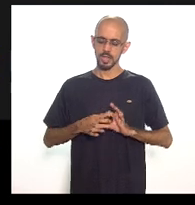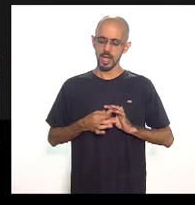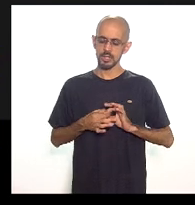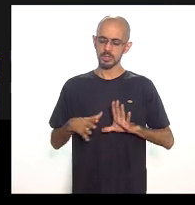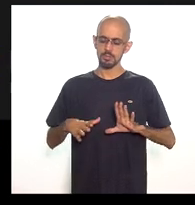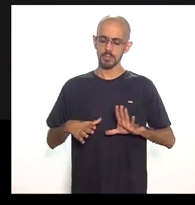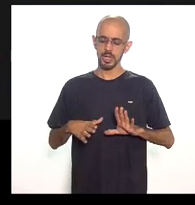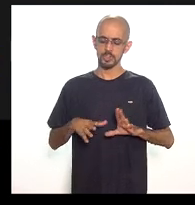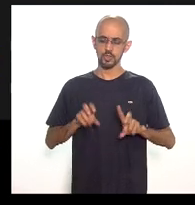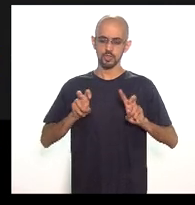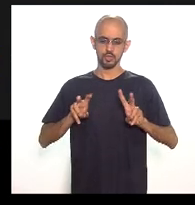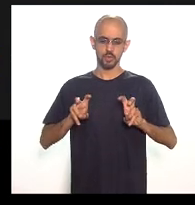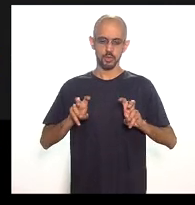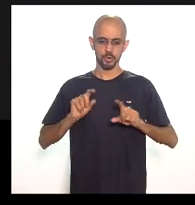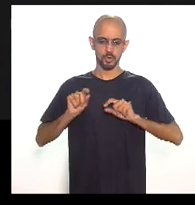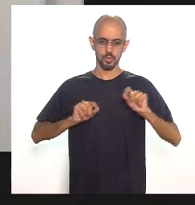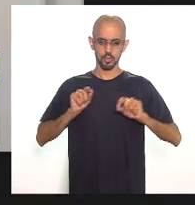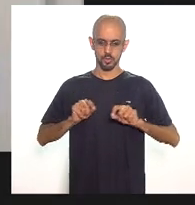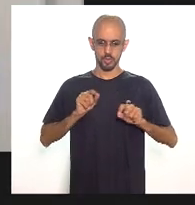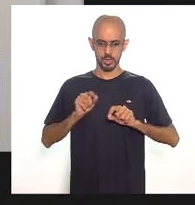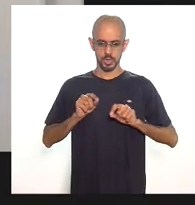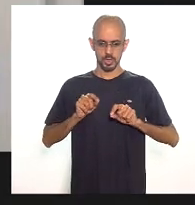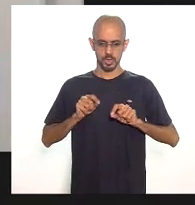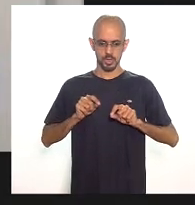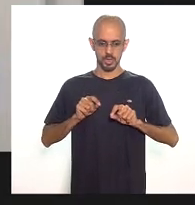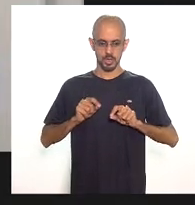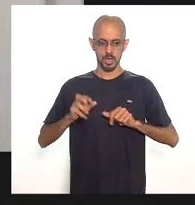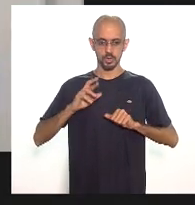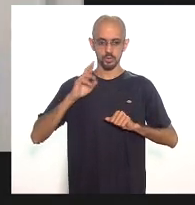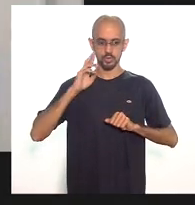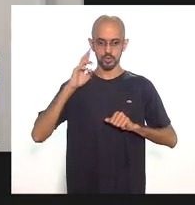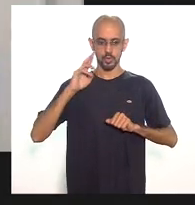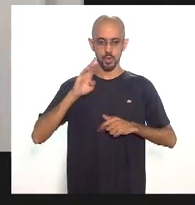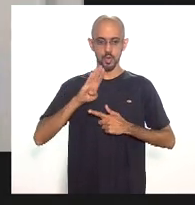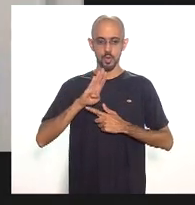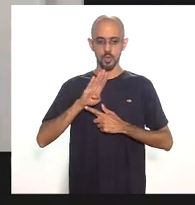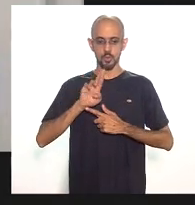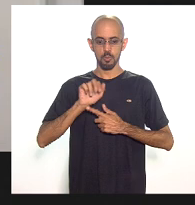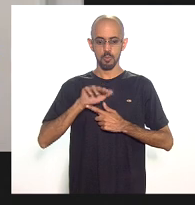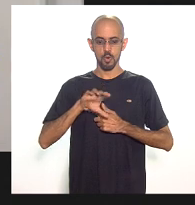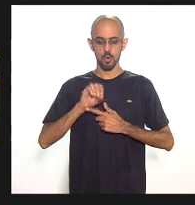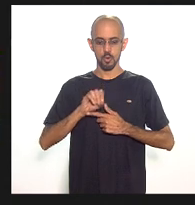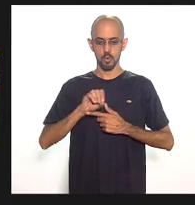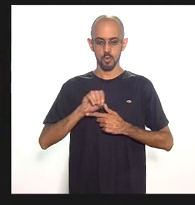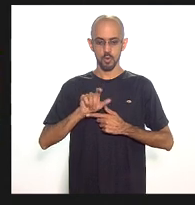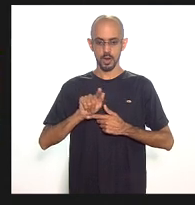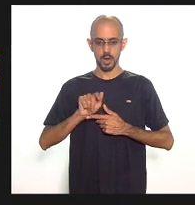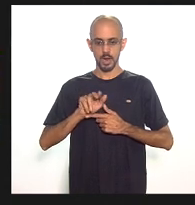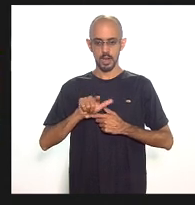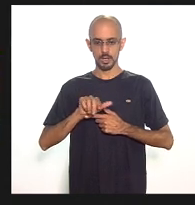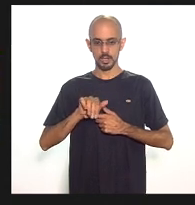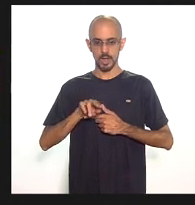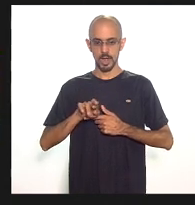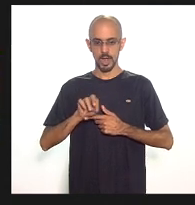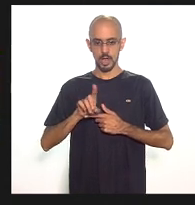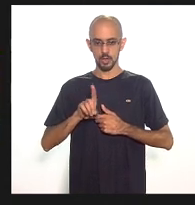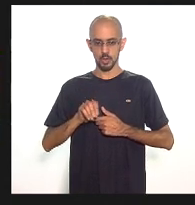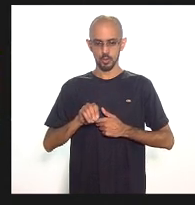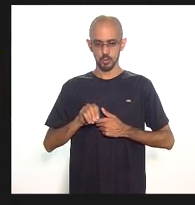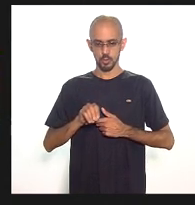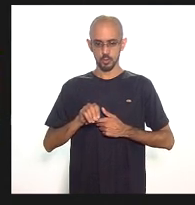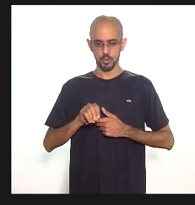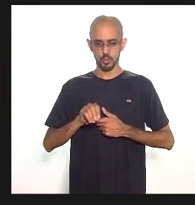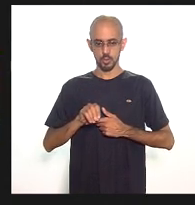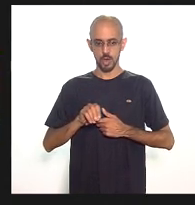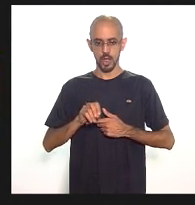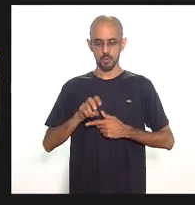relação ao senhor Bruno Galhardo. E aí eu faço aqui a leitura do e-mail,